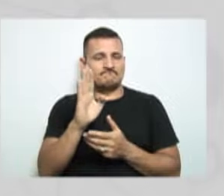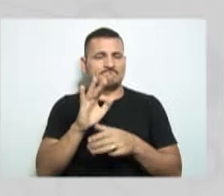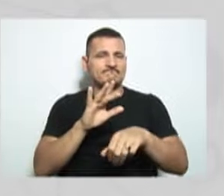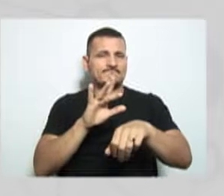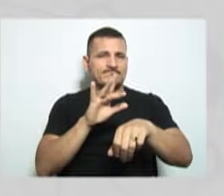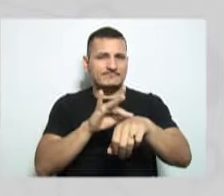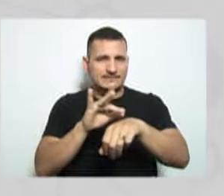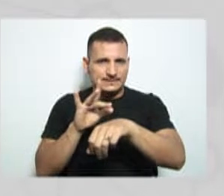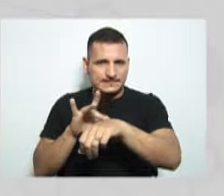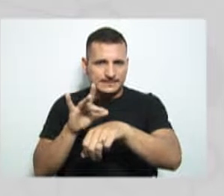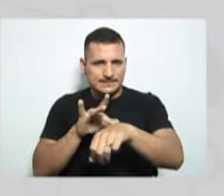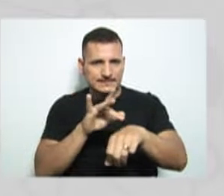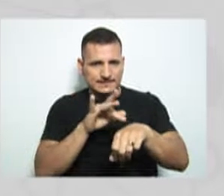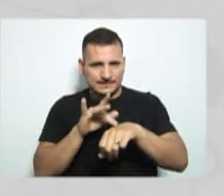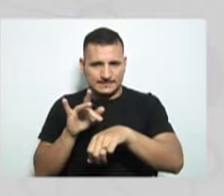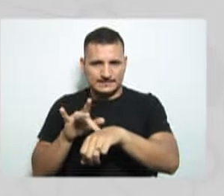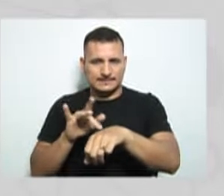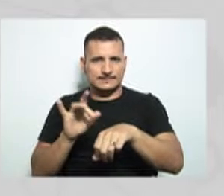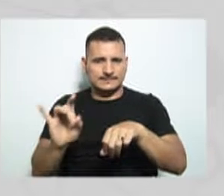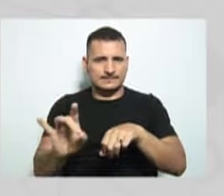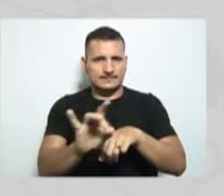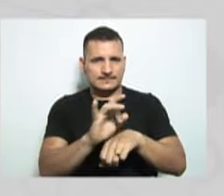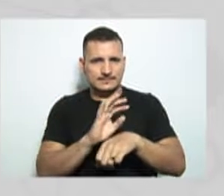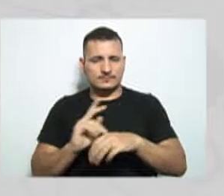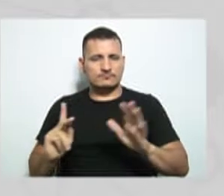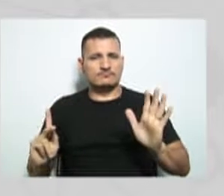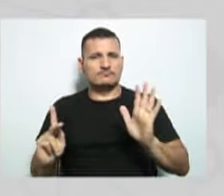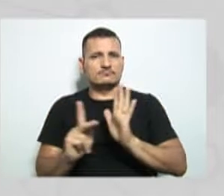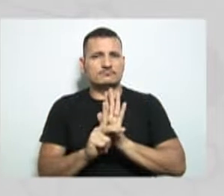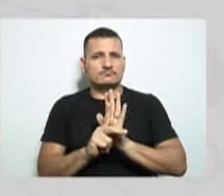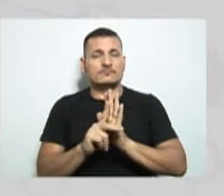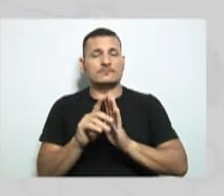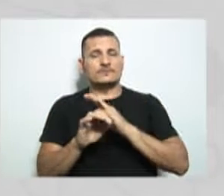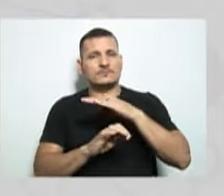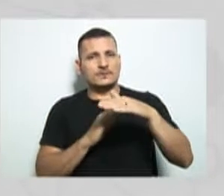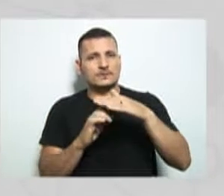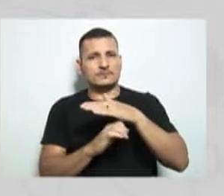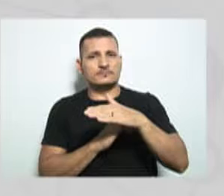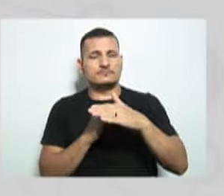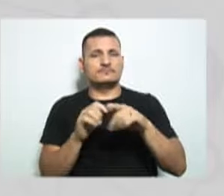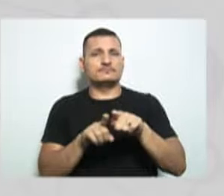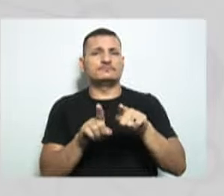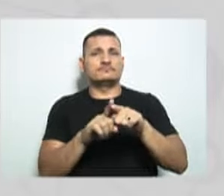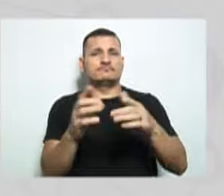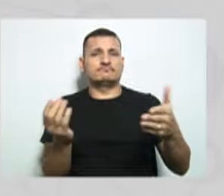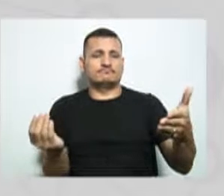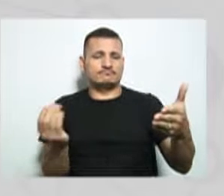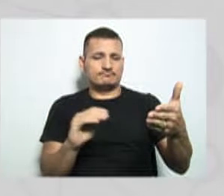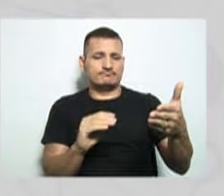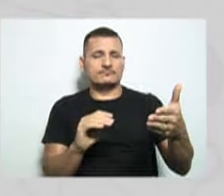de cada bem que compõe o patrimônio de uma entidade e atribuir a essas quantidades um preço